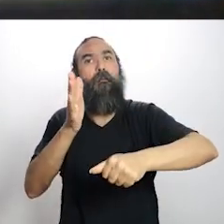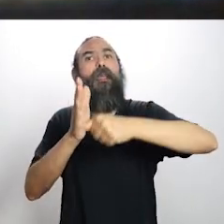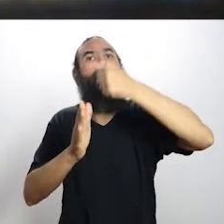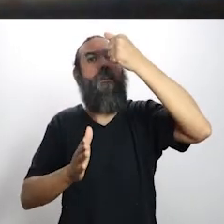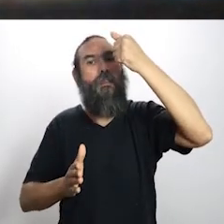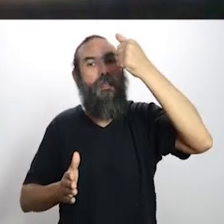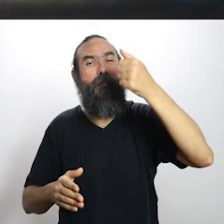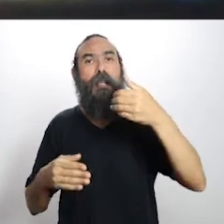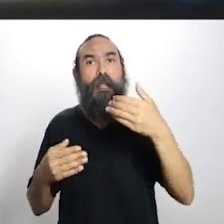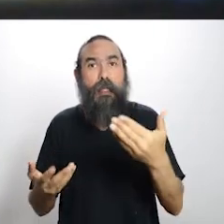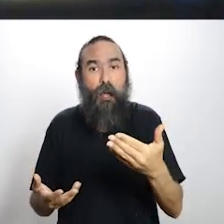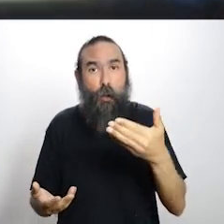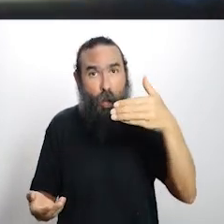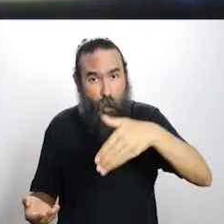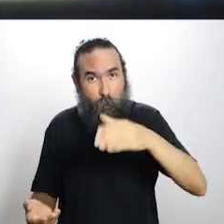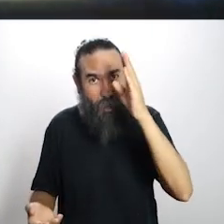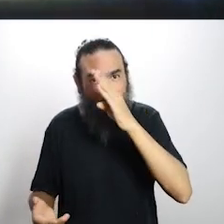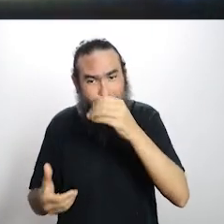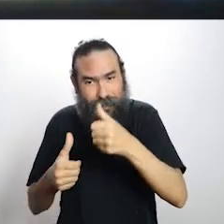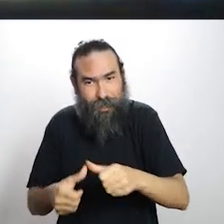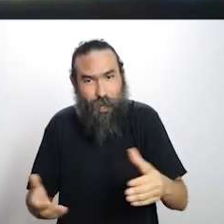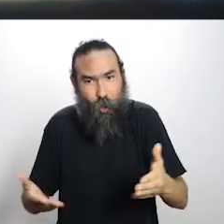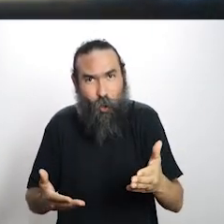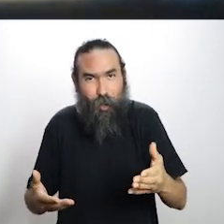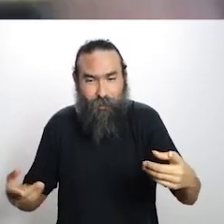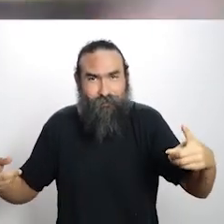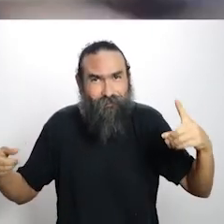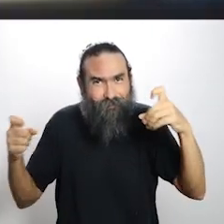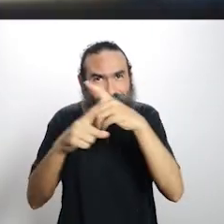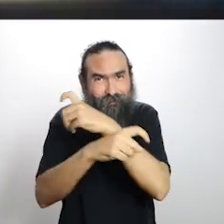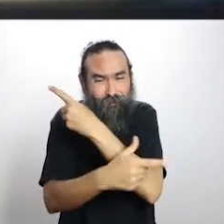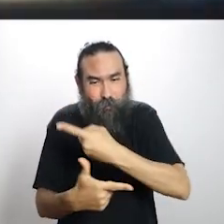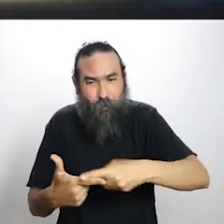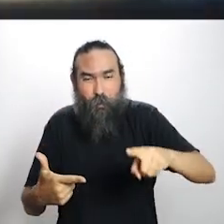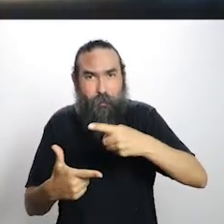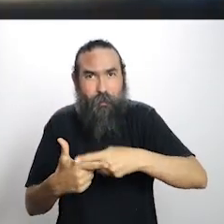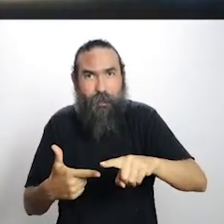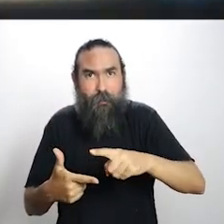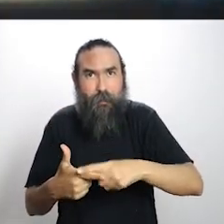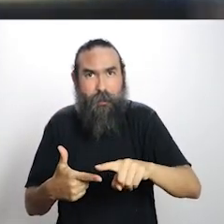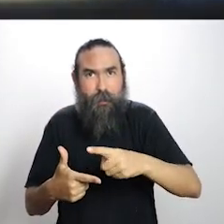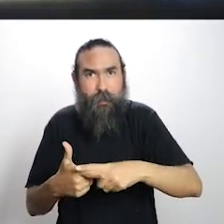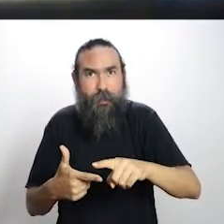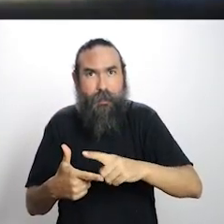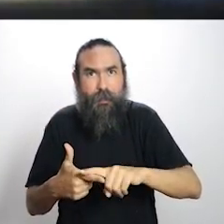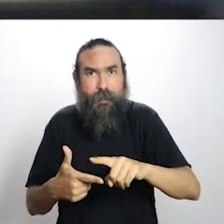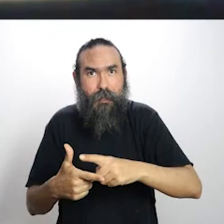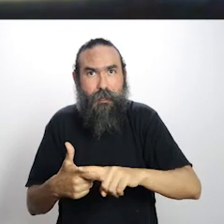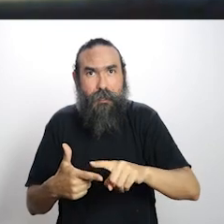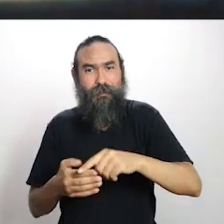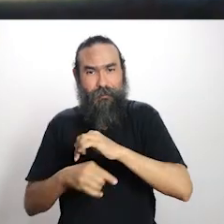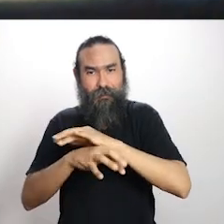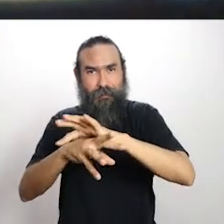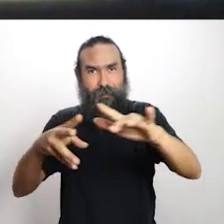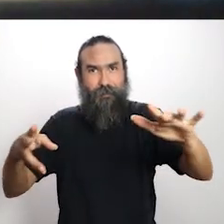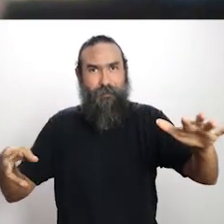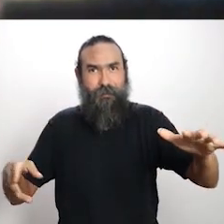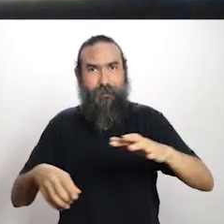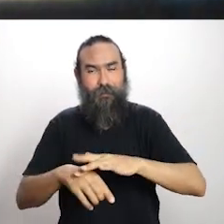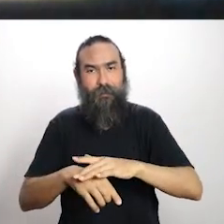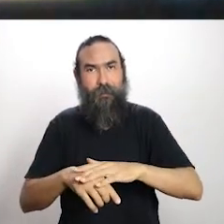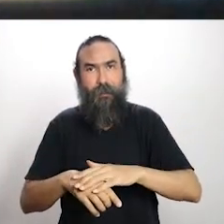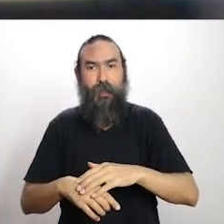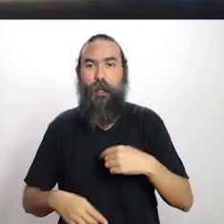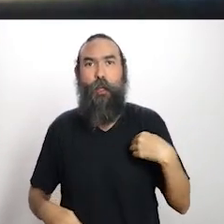tenha problema com essa lei nem o gestor público que deve se calçar muito bem juridicamente com o TCU com o